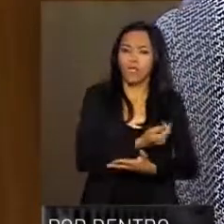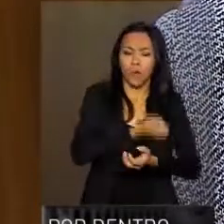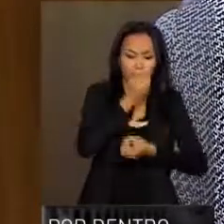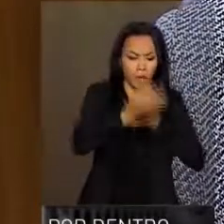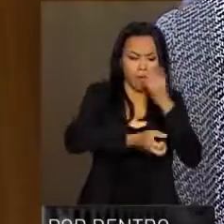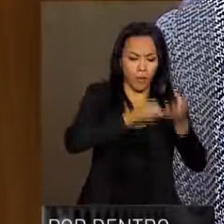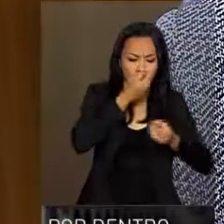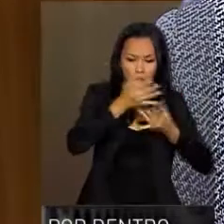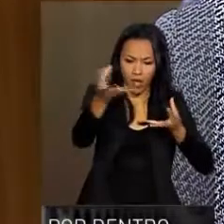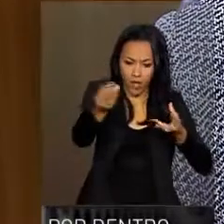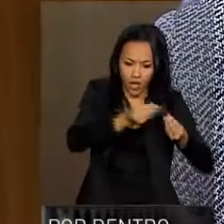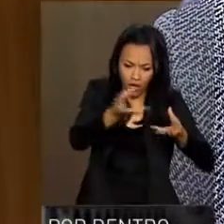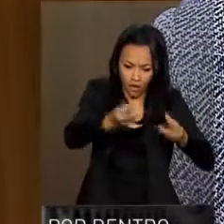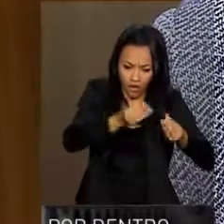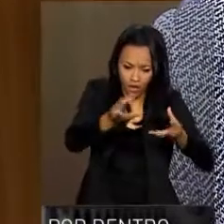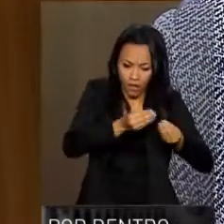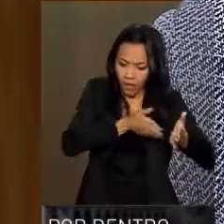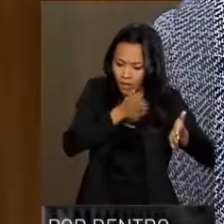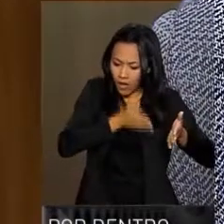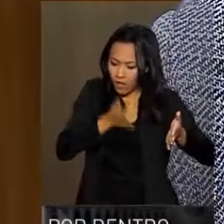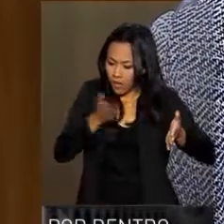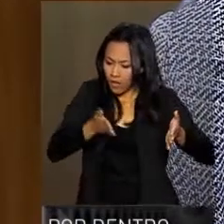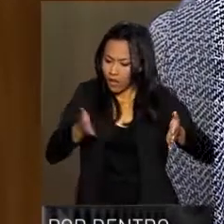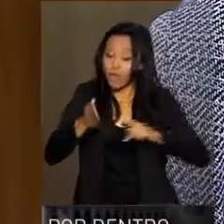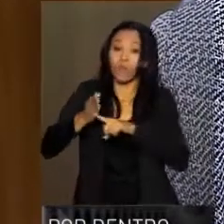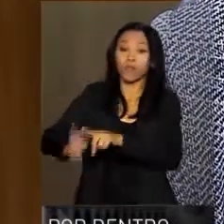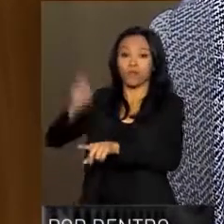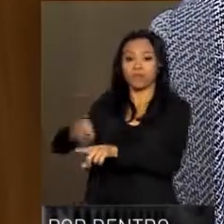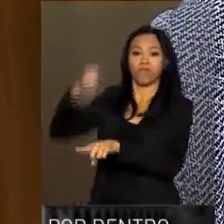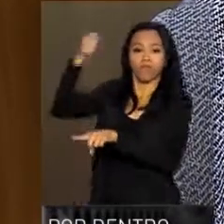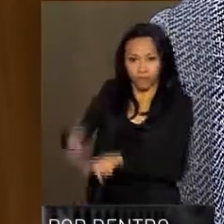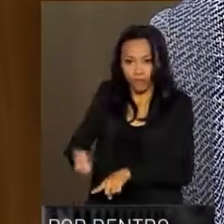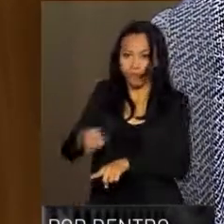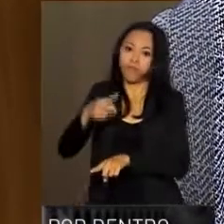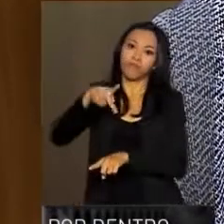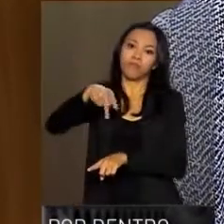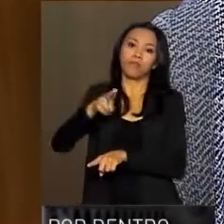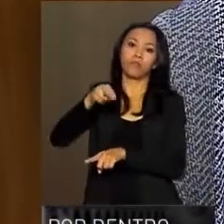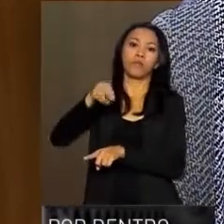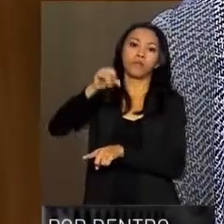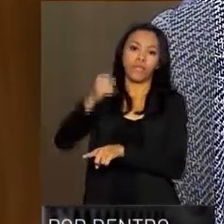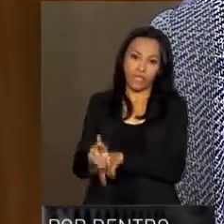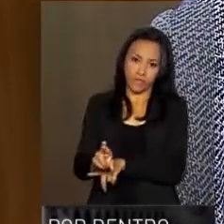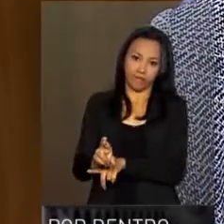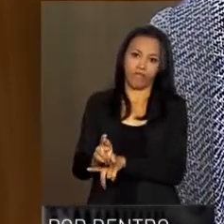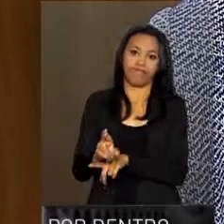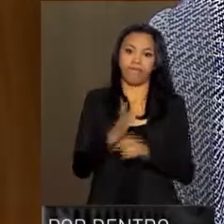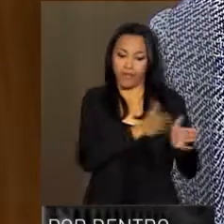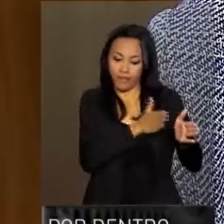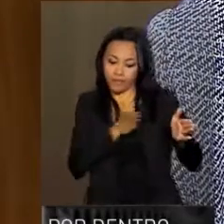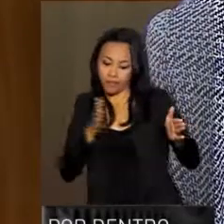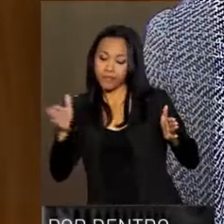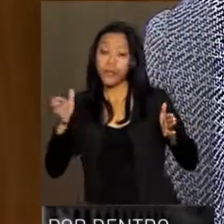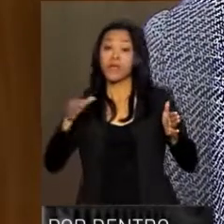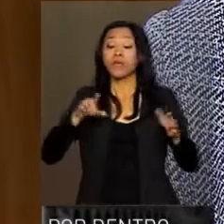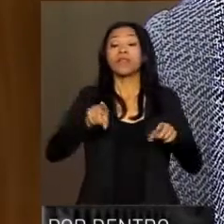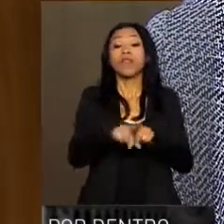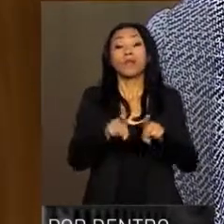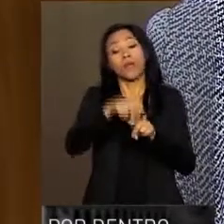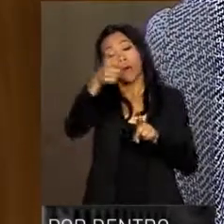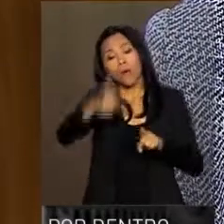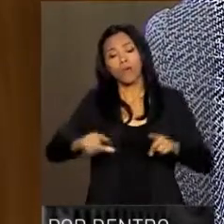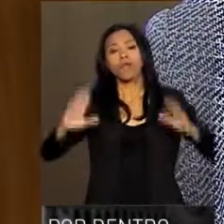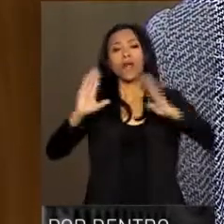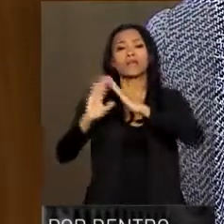importante que nós possamos ter é o todo o processo detalhado e a questão dada das casas da mulher brasileira